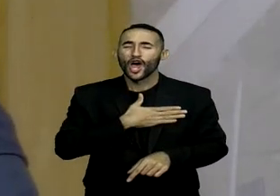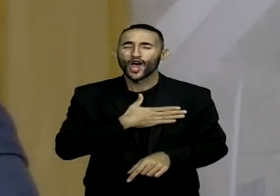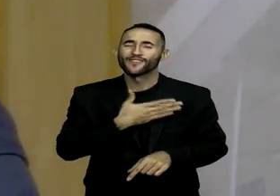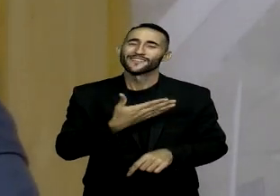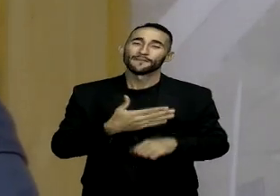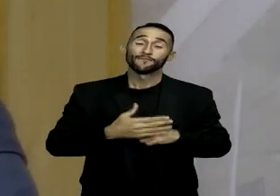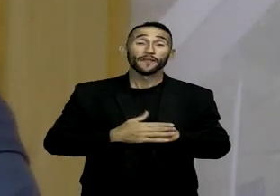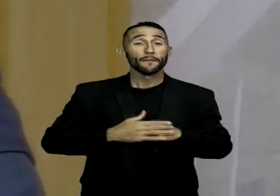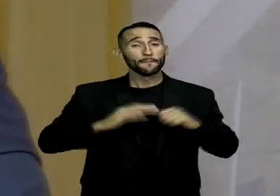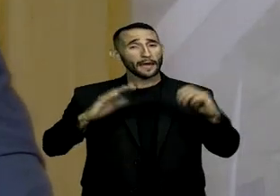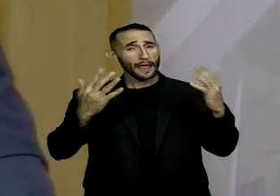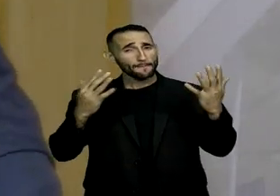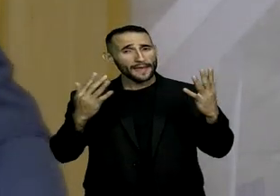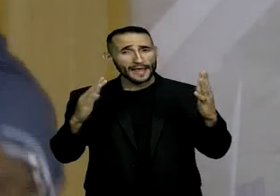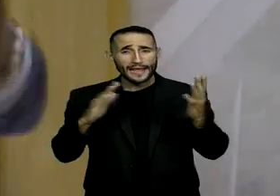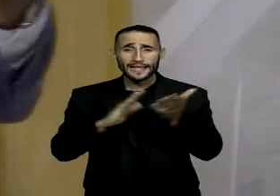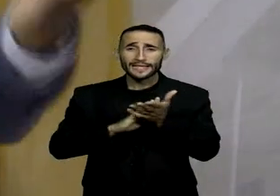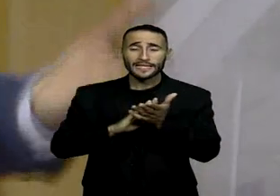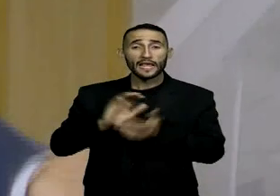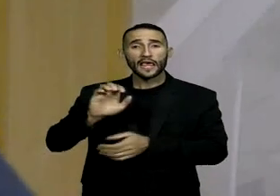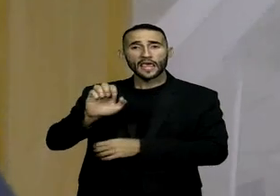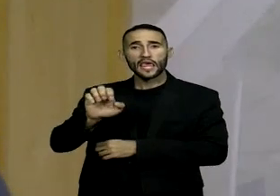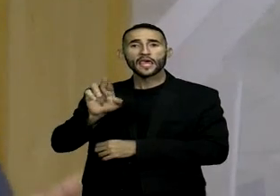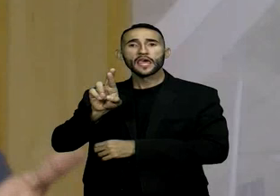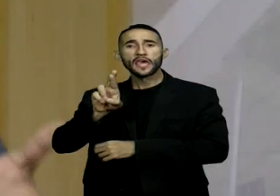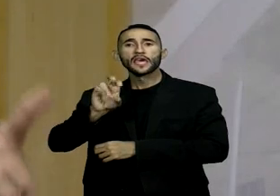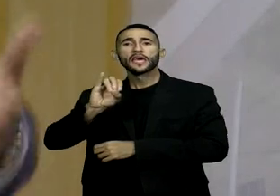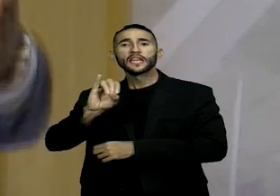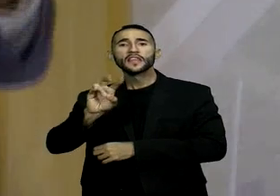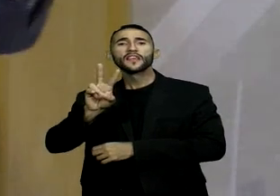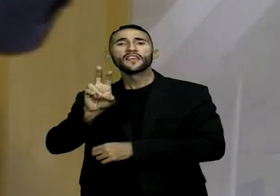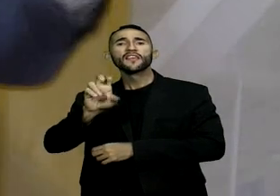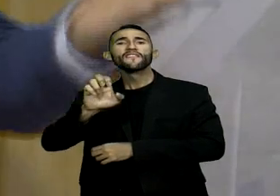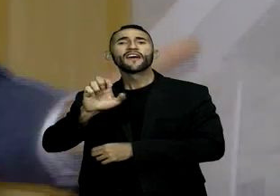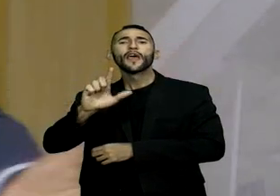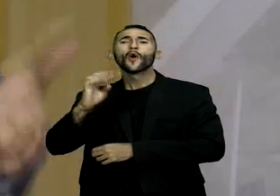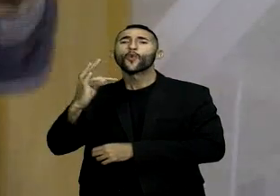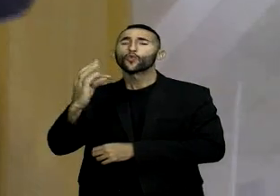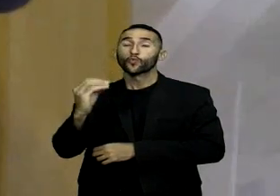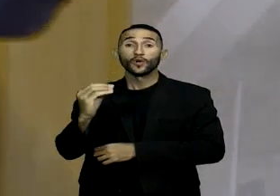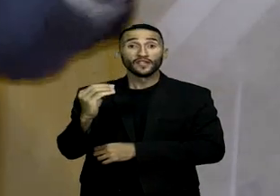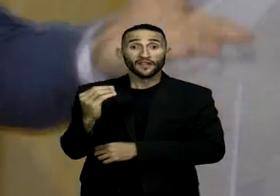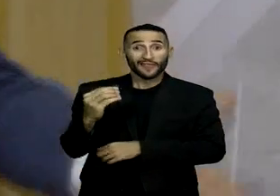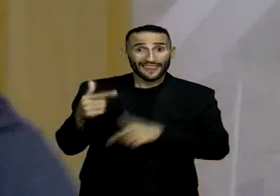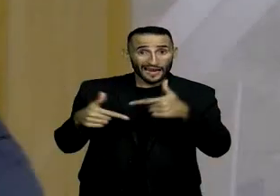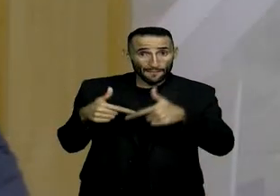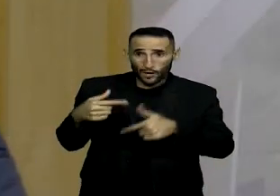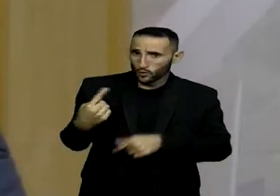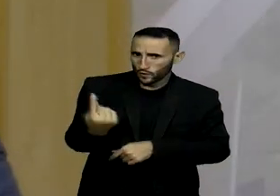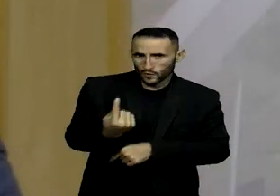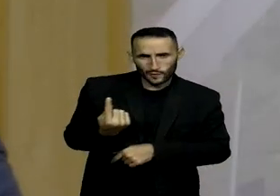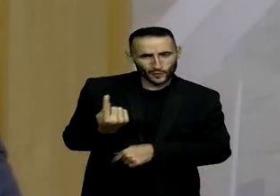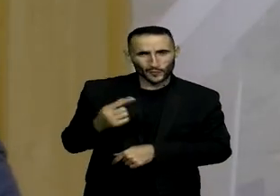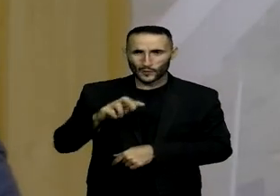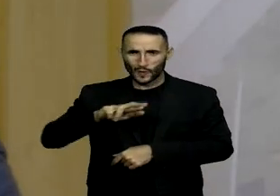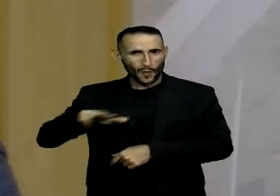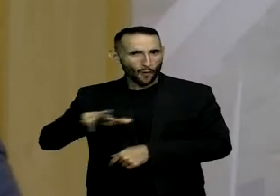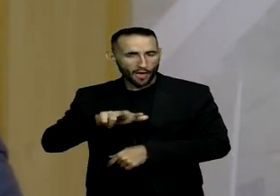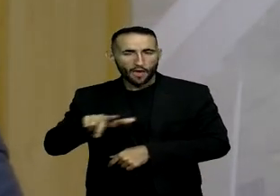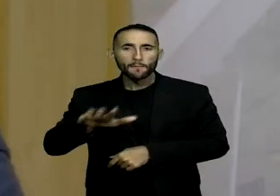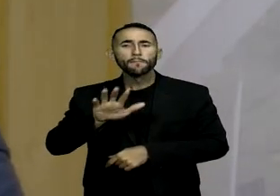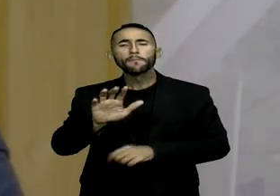você. Eu sei que você não faz nada sozinho. Eu sei que a sua equipe... Fique em pé, equipe aí do Elivelto aí. Fique em